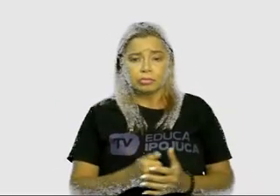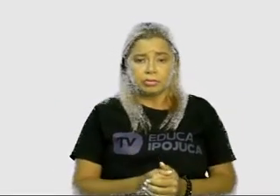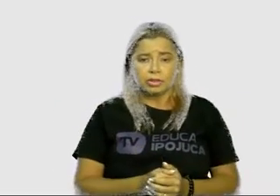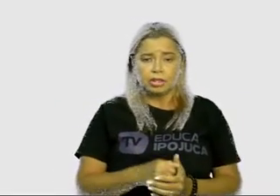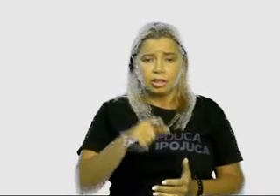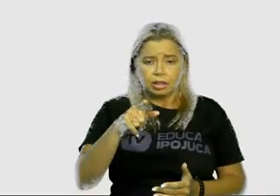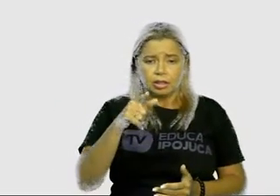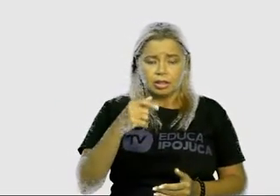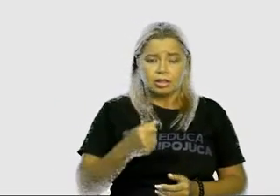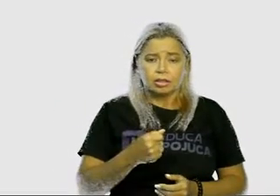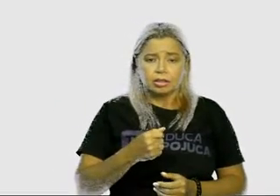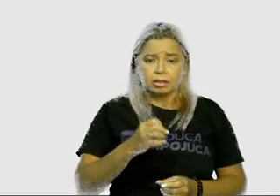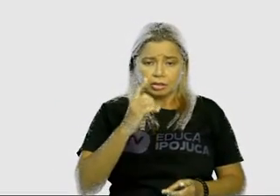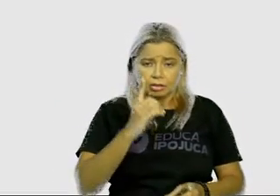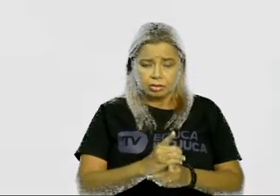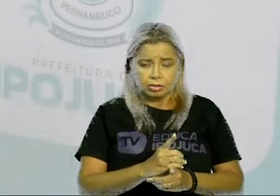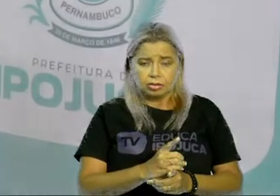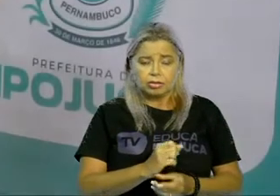Já descobriu?